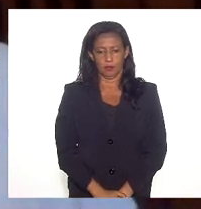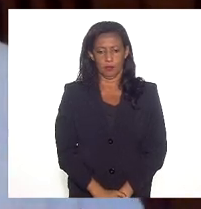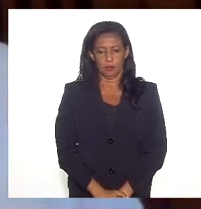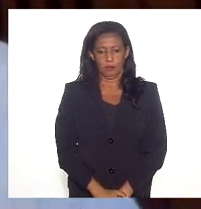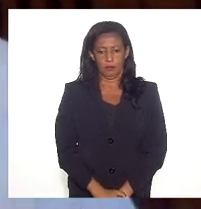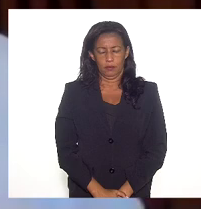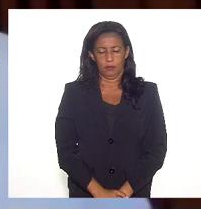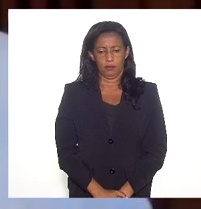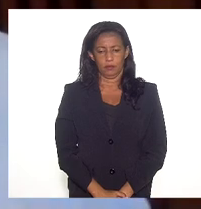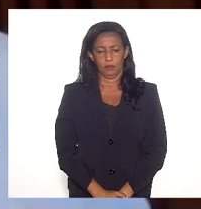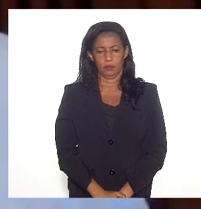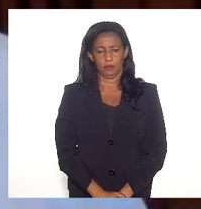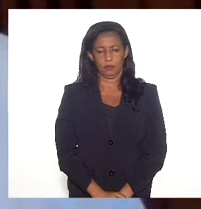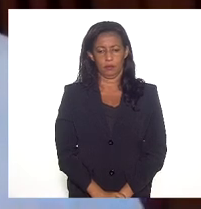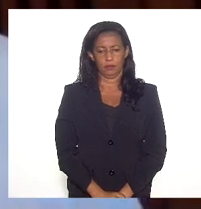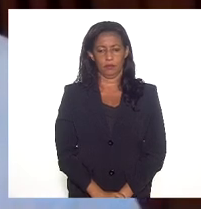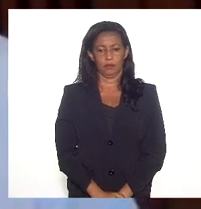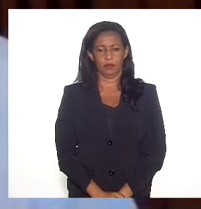Eu vou.